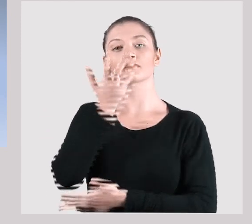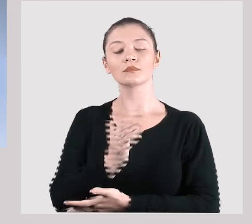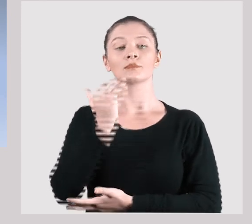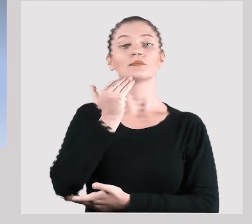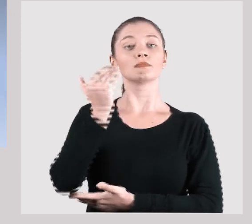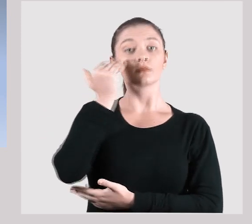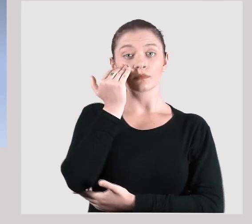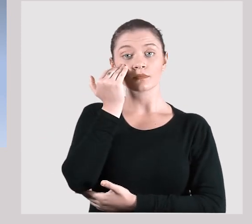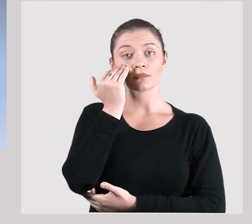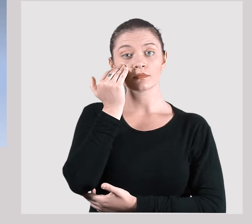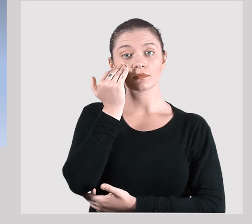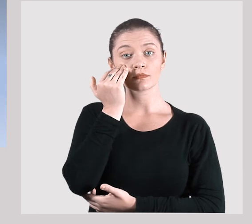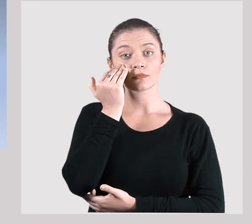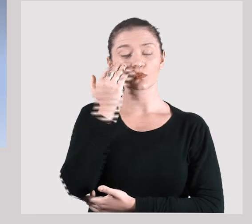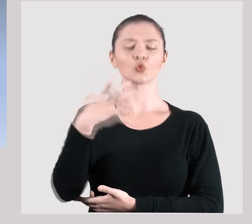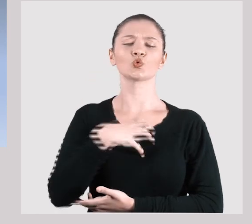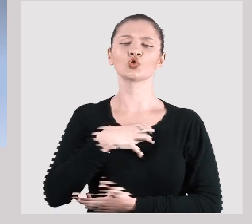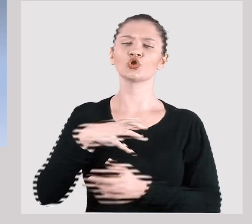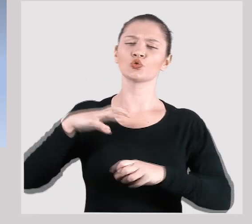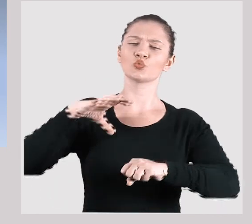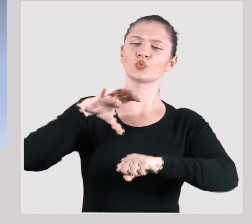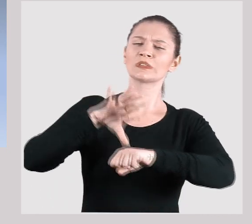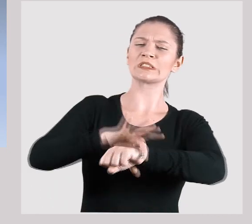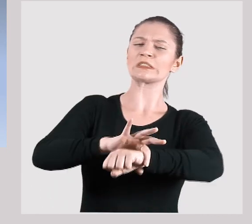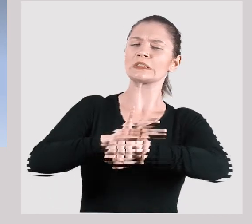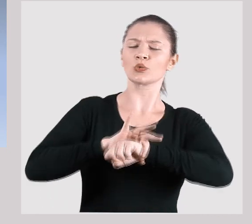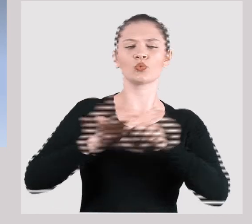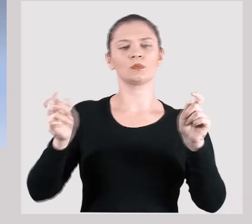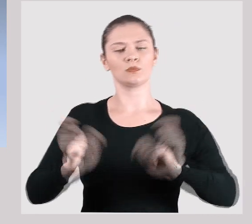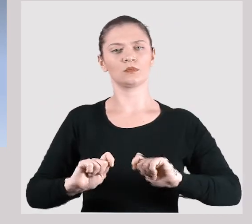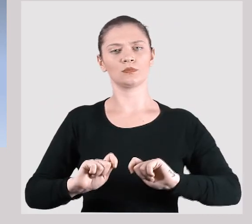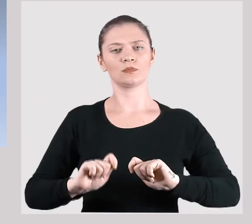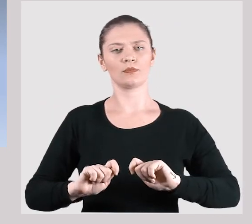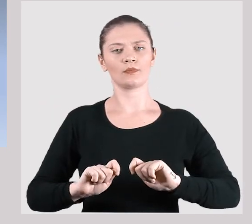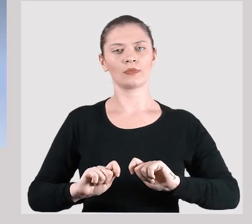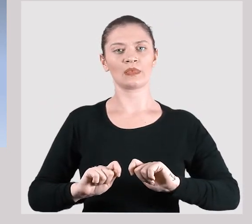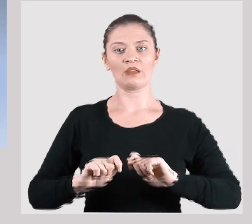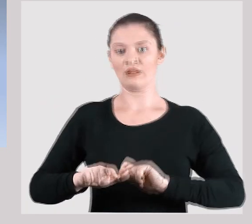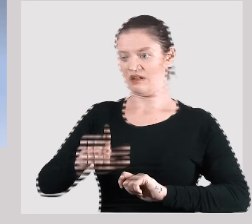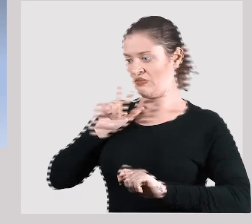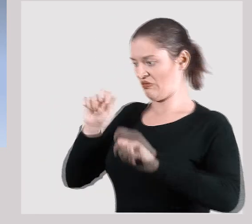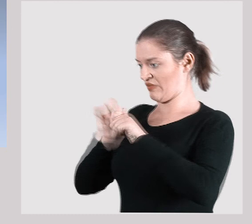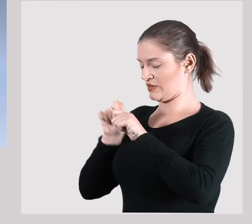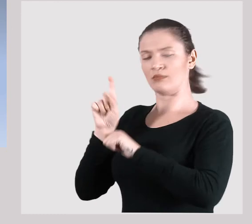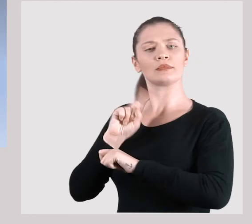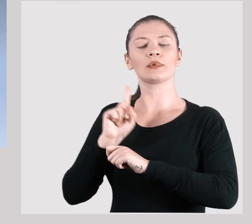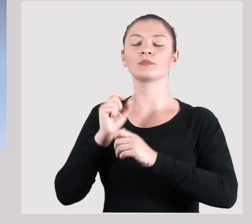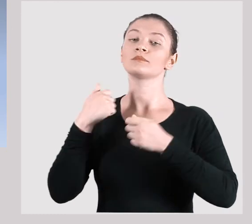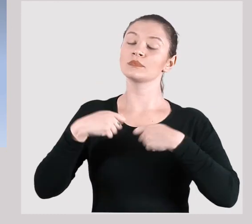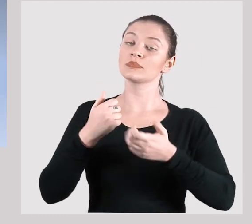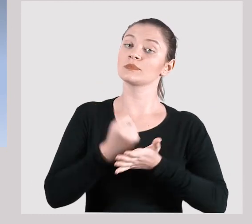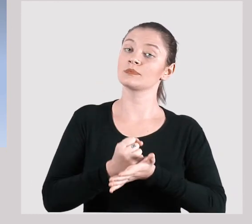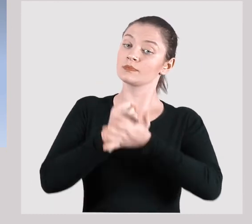fase turbulenta da maneira mais segura possível. Né? Então, nós não temos que nos precipitar, a gente tem que apoiar esses